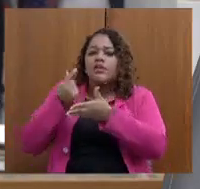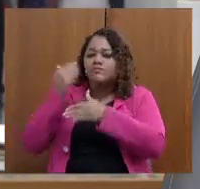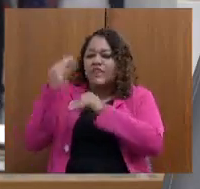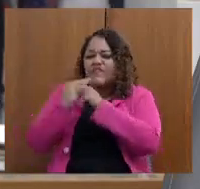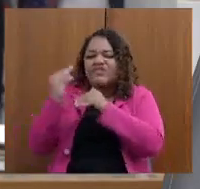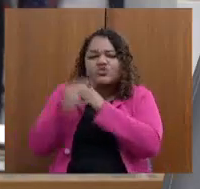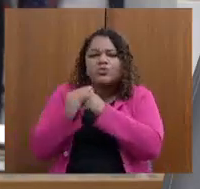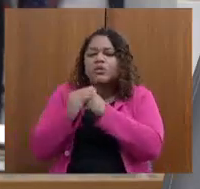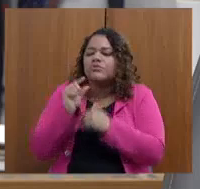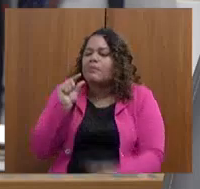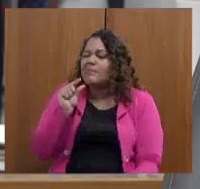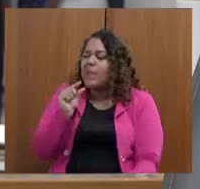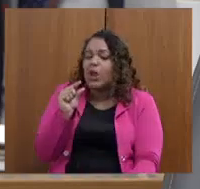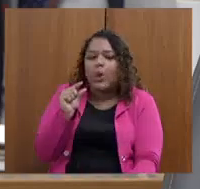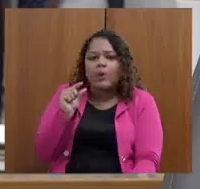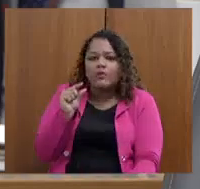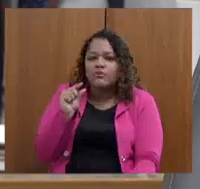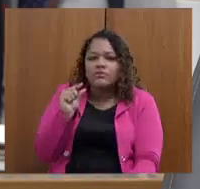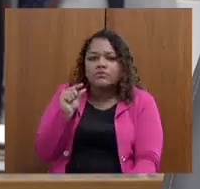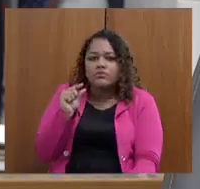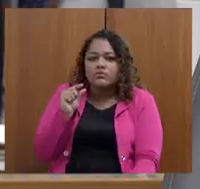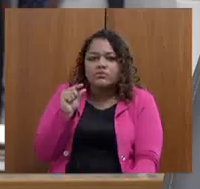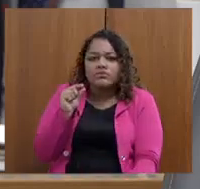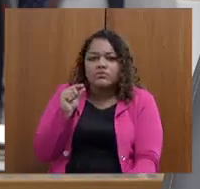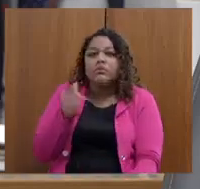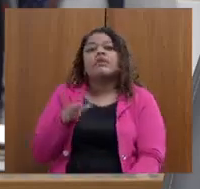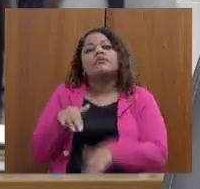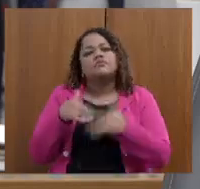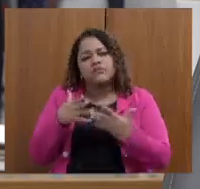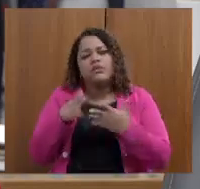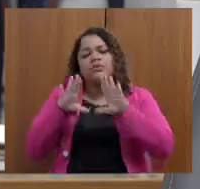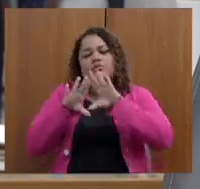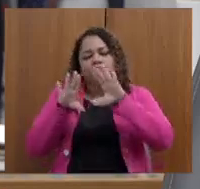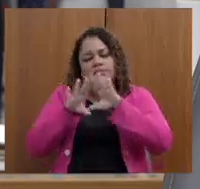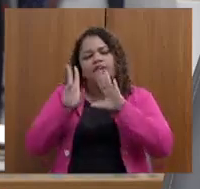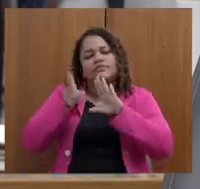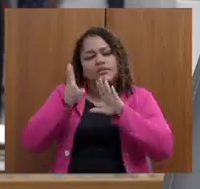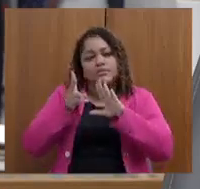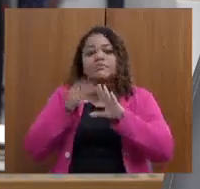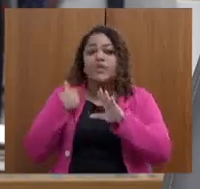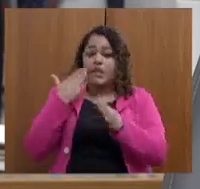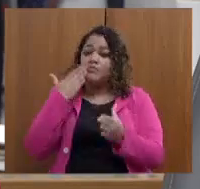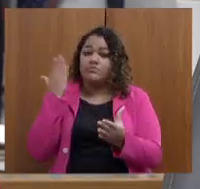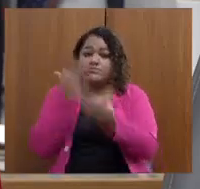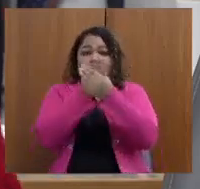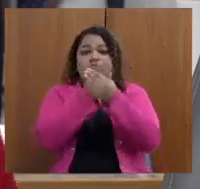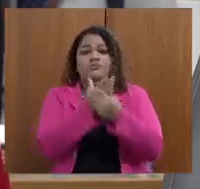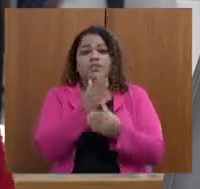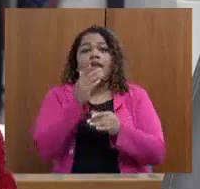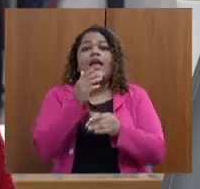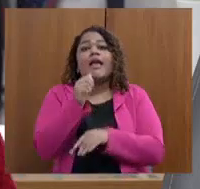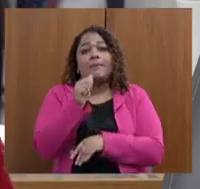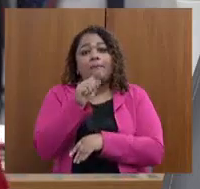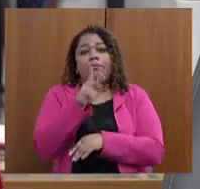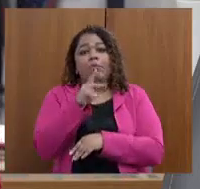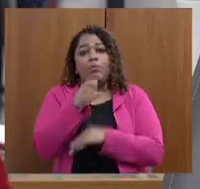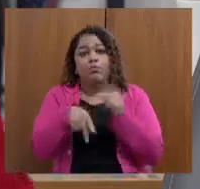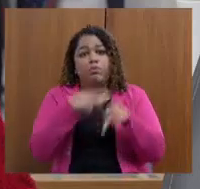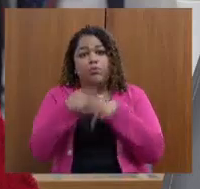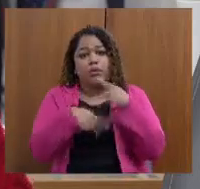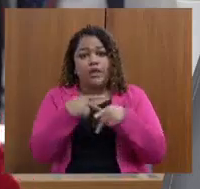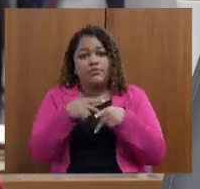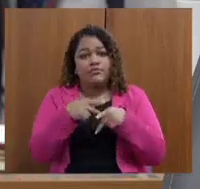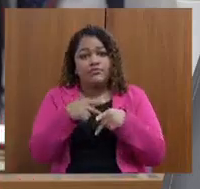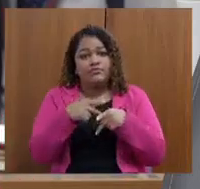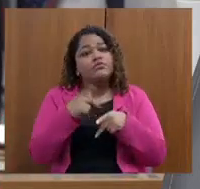das menores né então todos os assembleias a gente fez isso eu ajusei uma ação popular eu tenho uma participação enquanto mandar